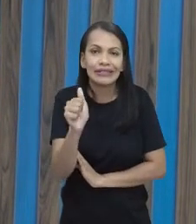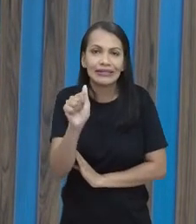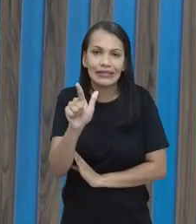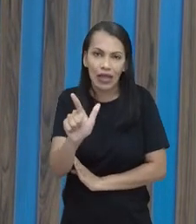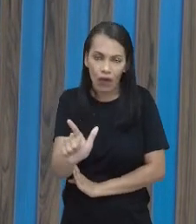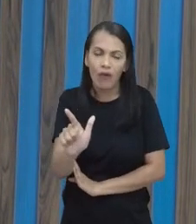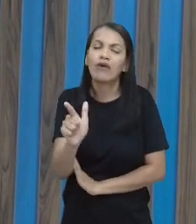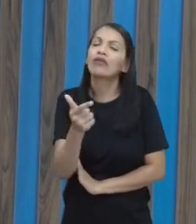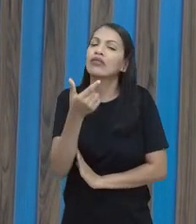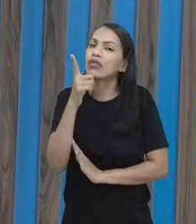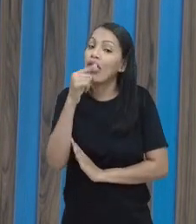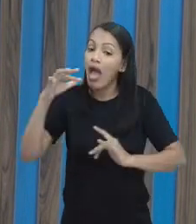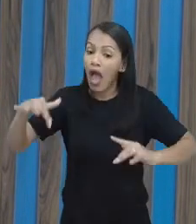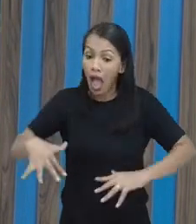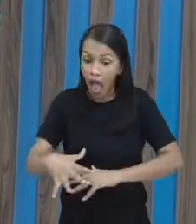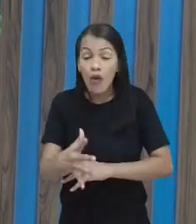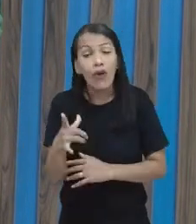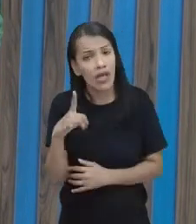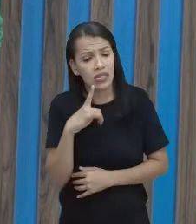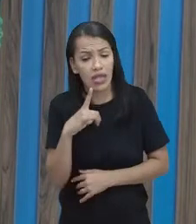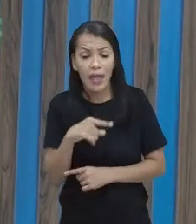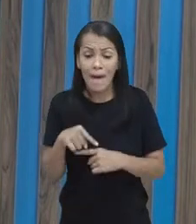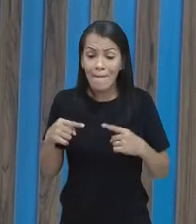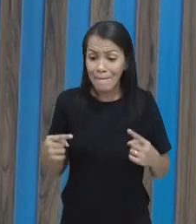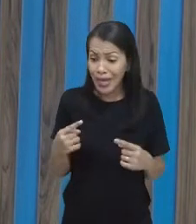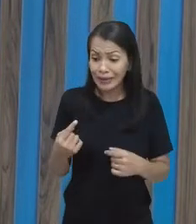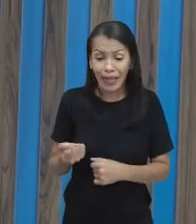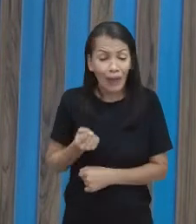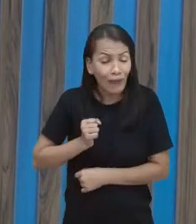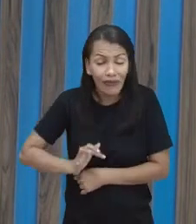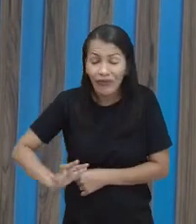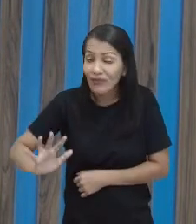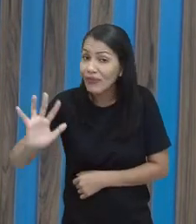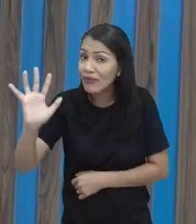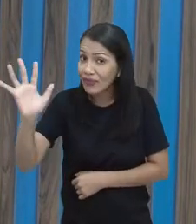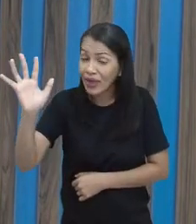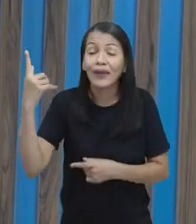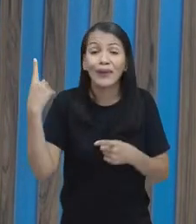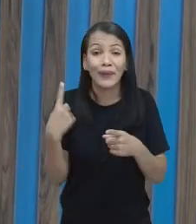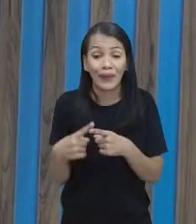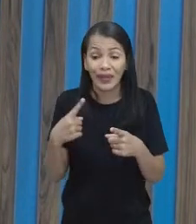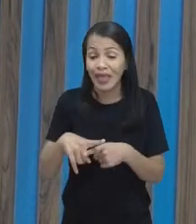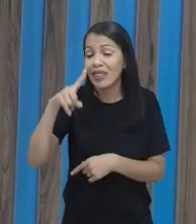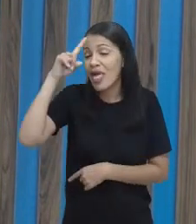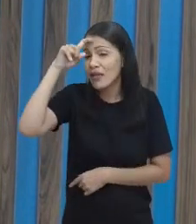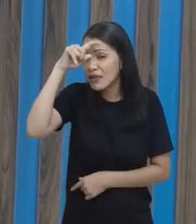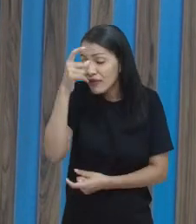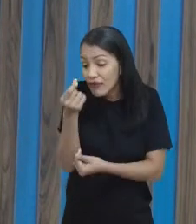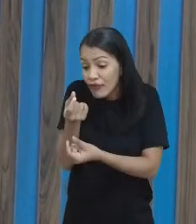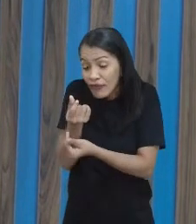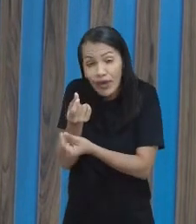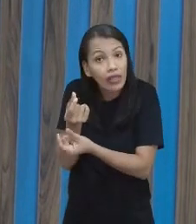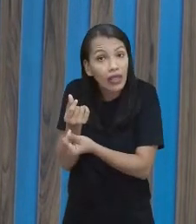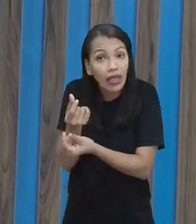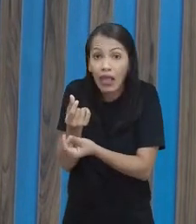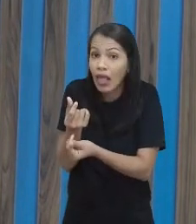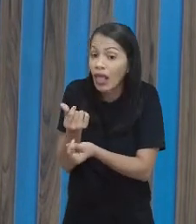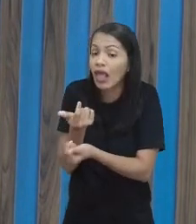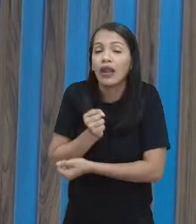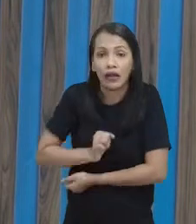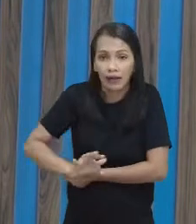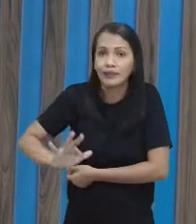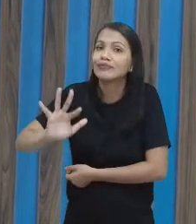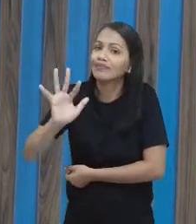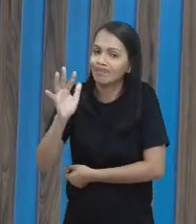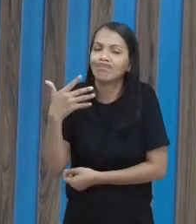isso aí, mas é muito caro. Não tem condições da gente fazer essa filtração, ou sei